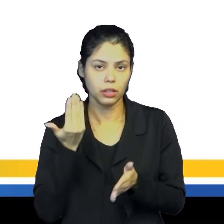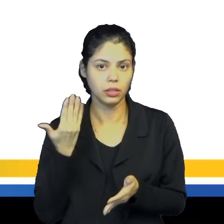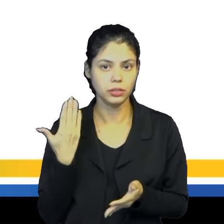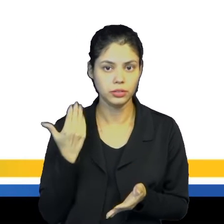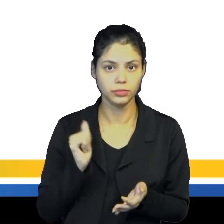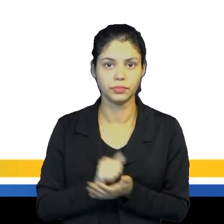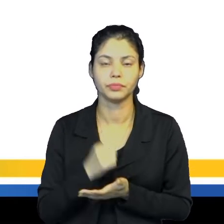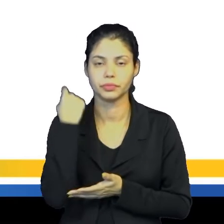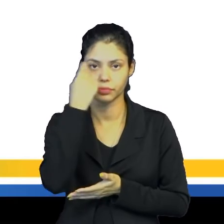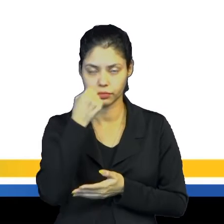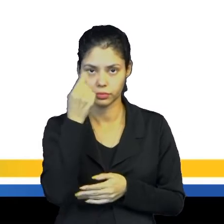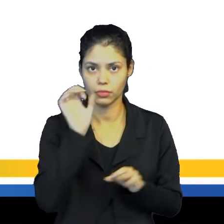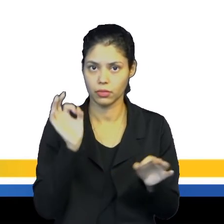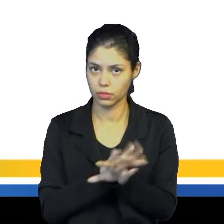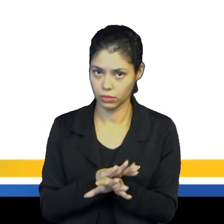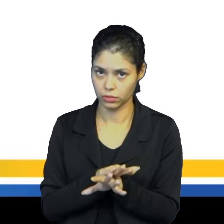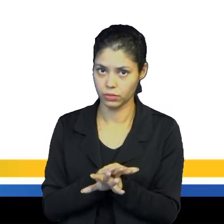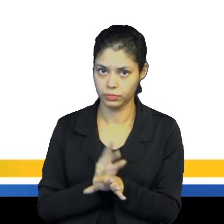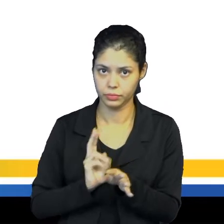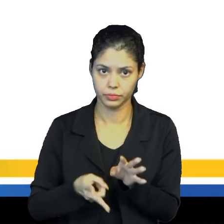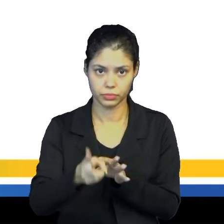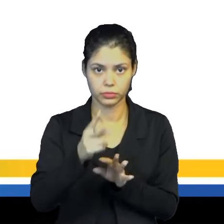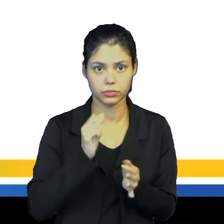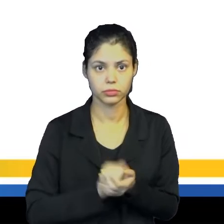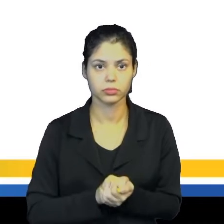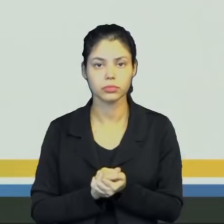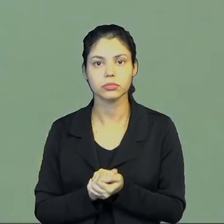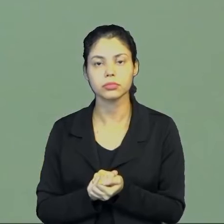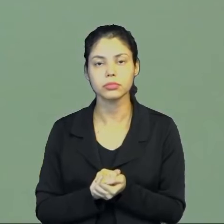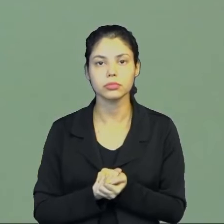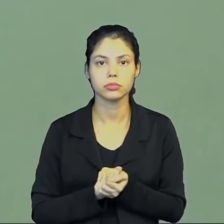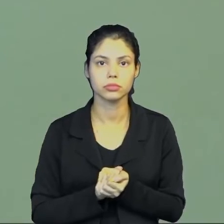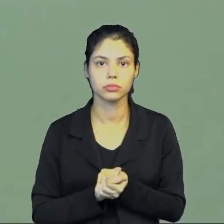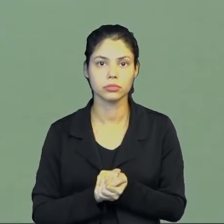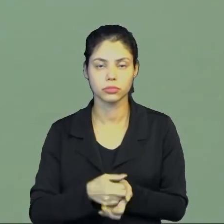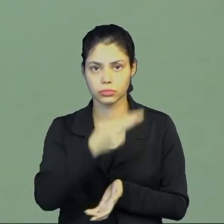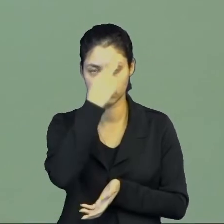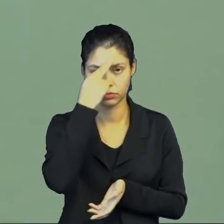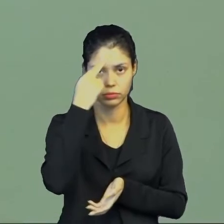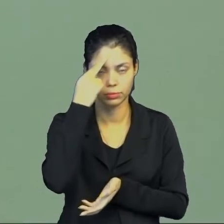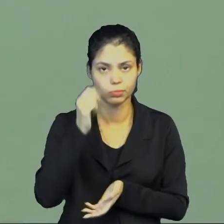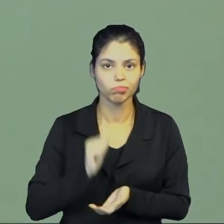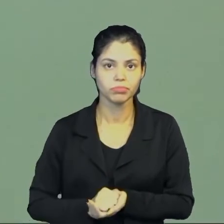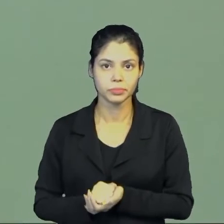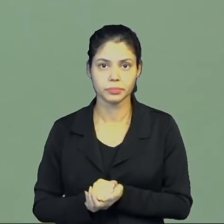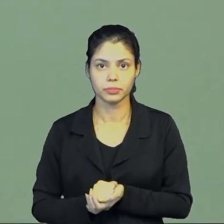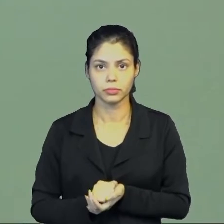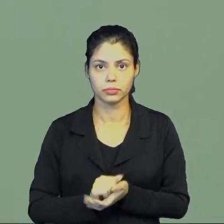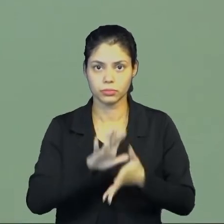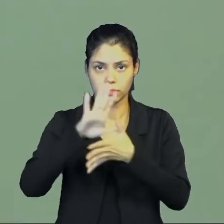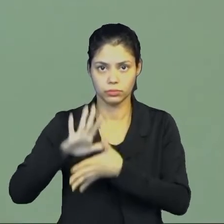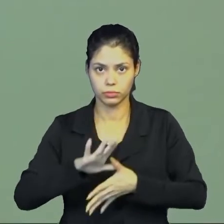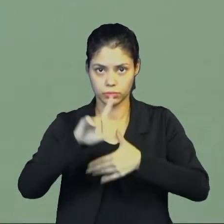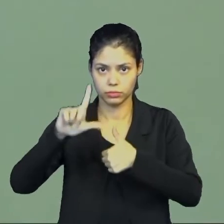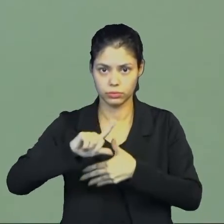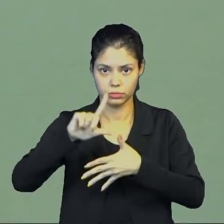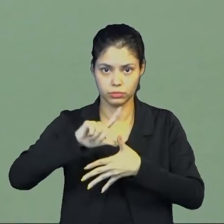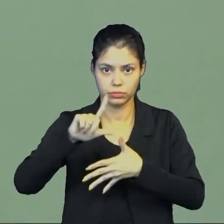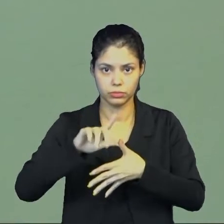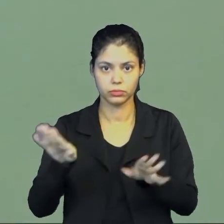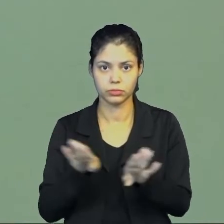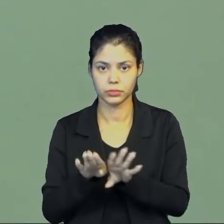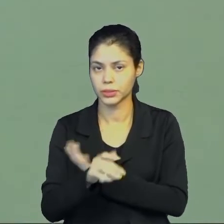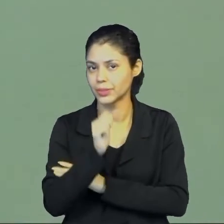América hispânica acabassem permanecendo ali na história da América